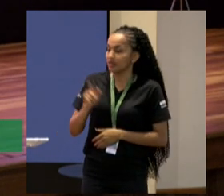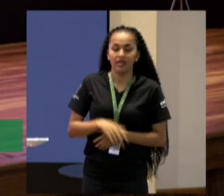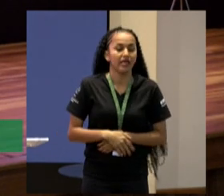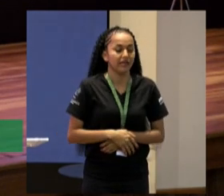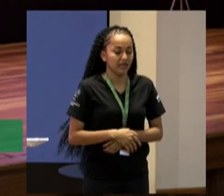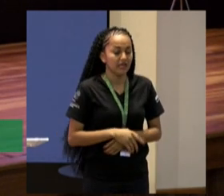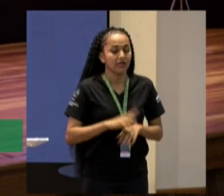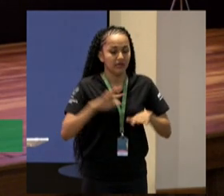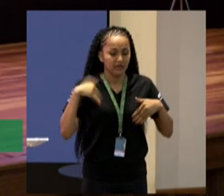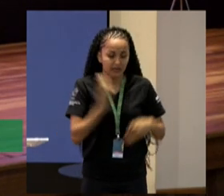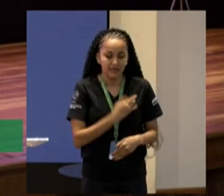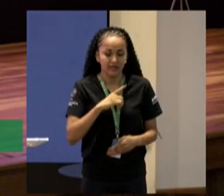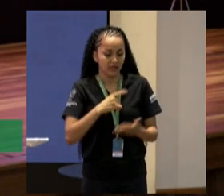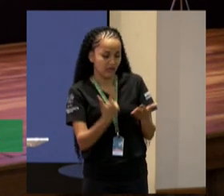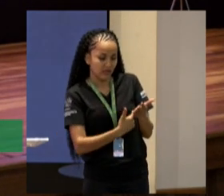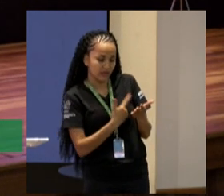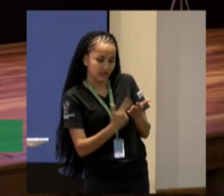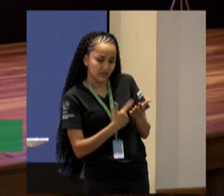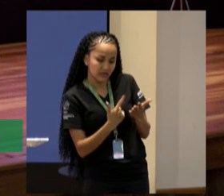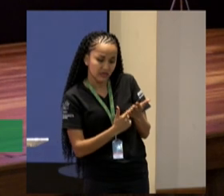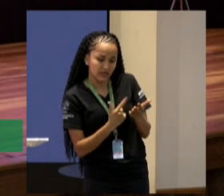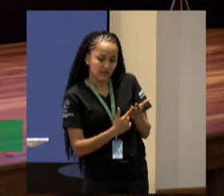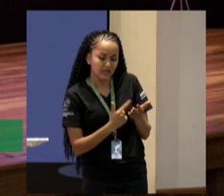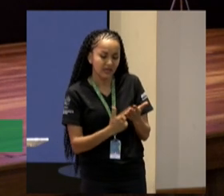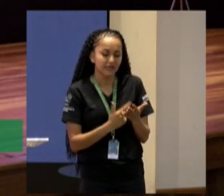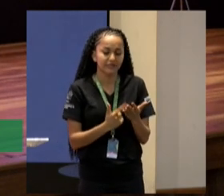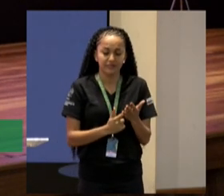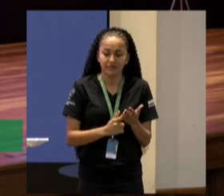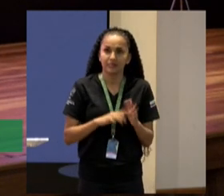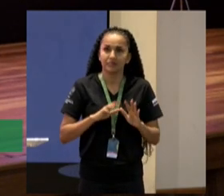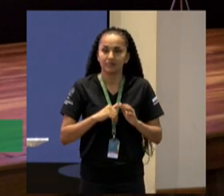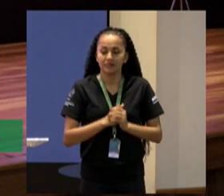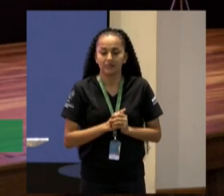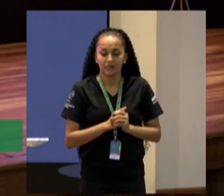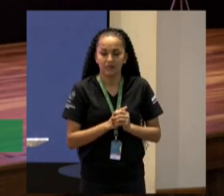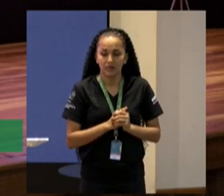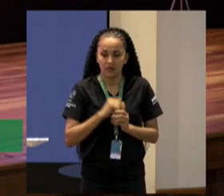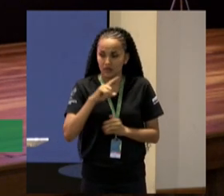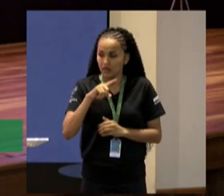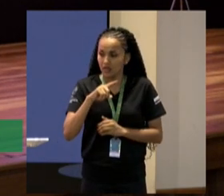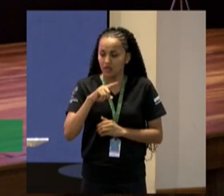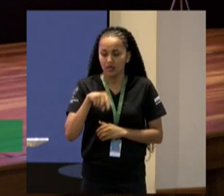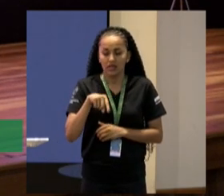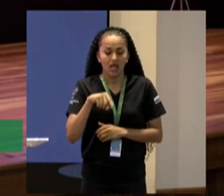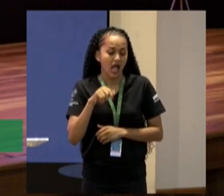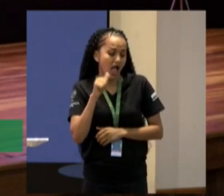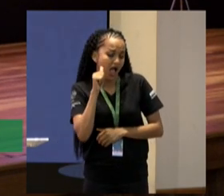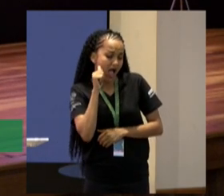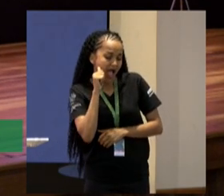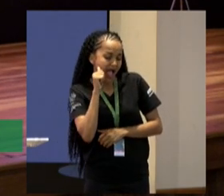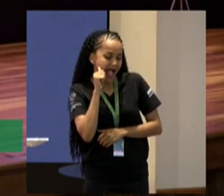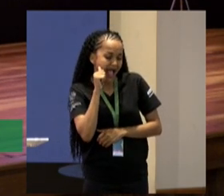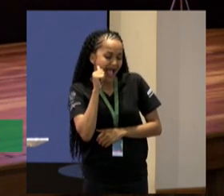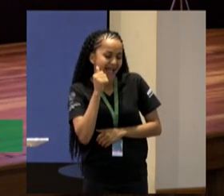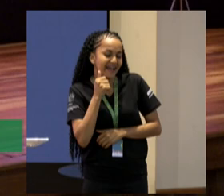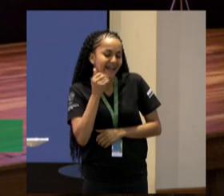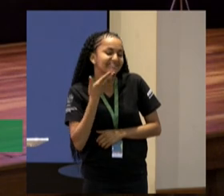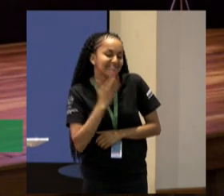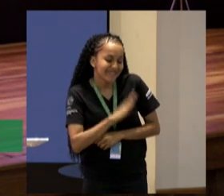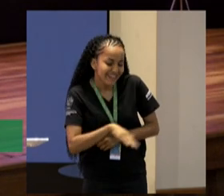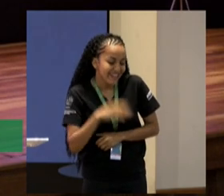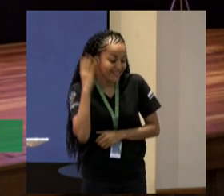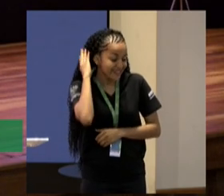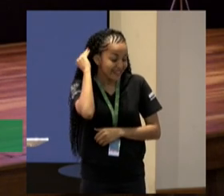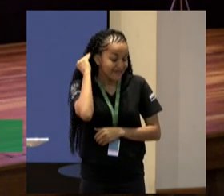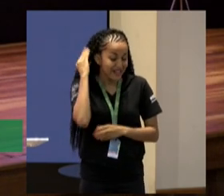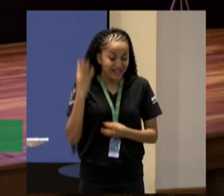a gente traz o livro do Sidney Nogueira, que é um babalorixá, o autor do livro é A Menina dos Cabelos d'Água. Então, os